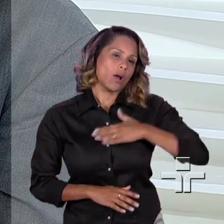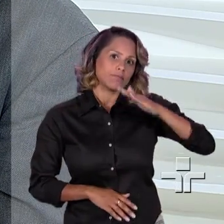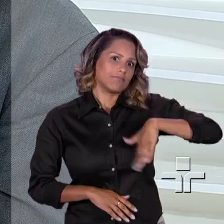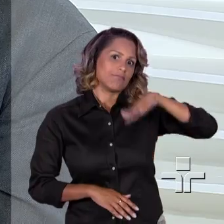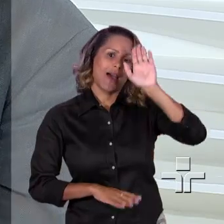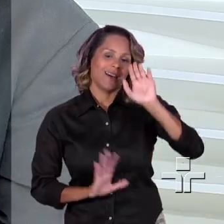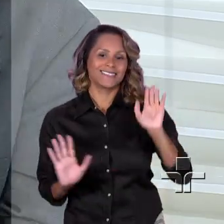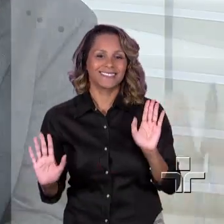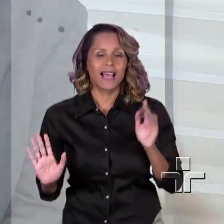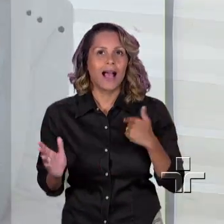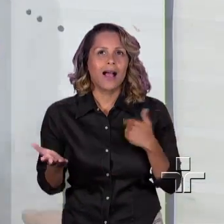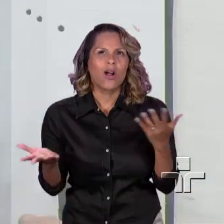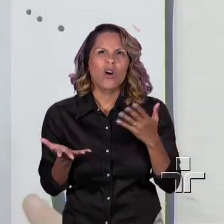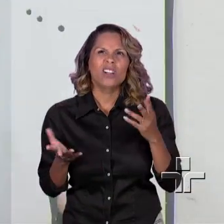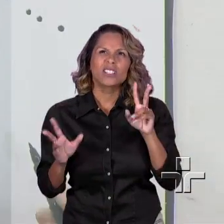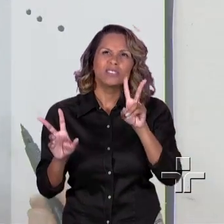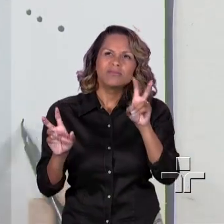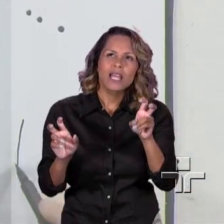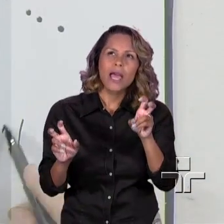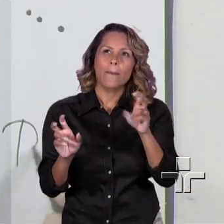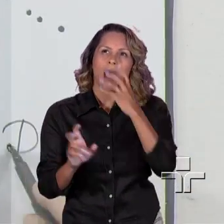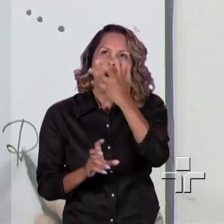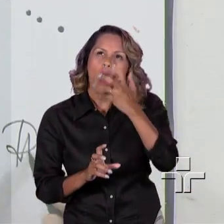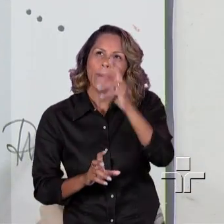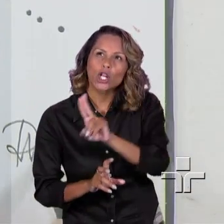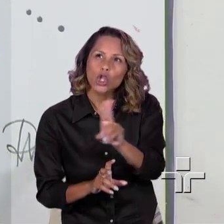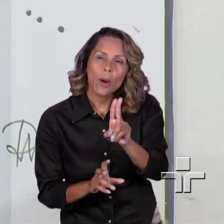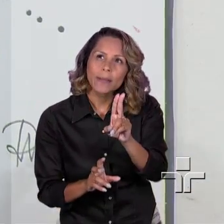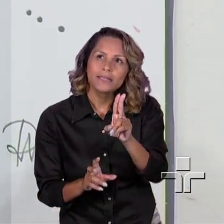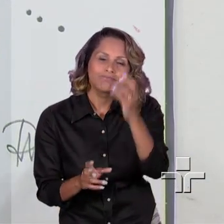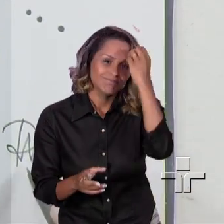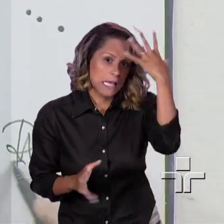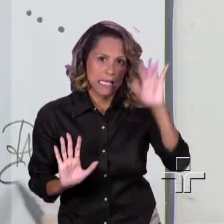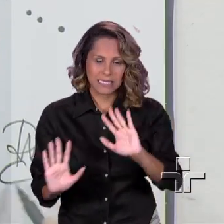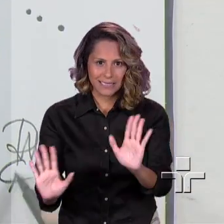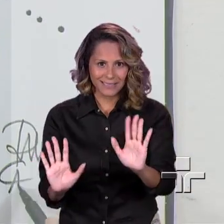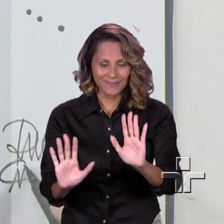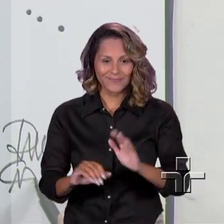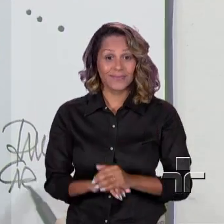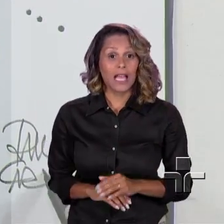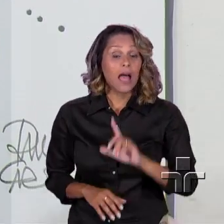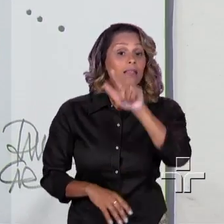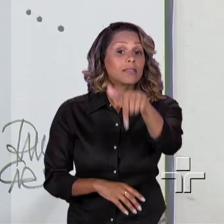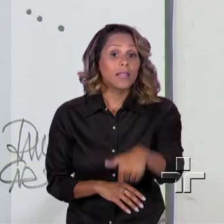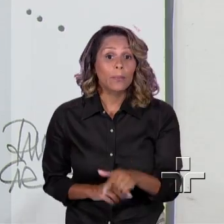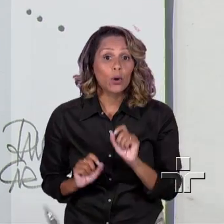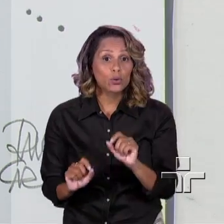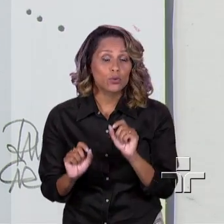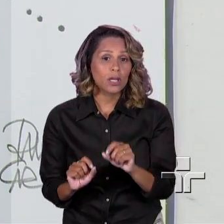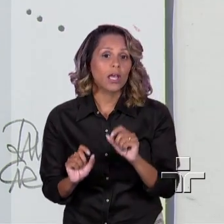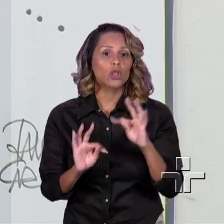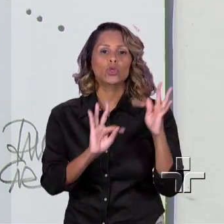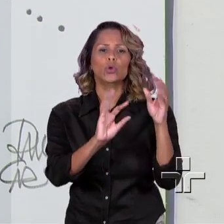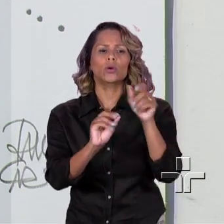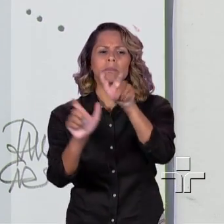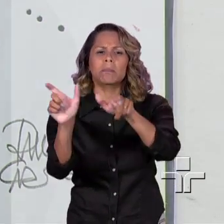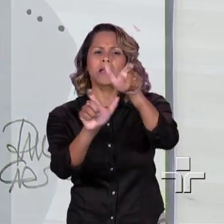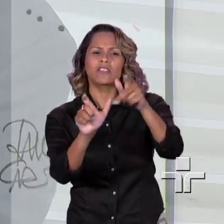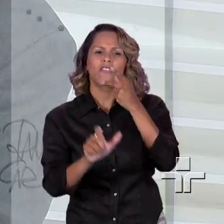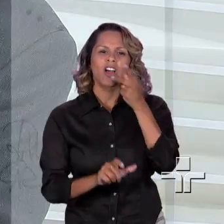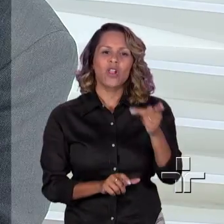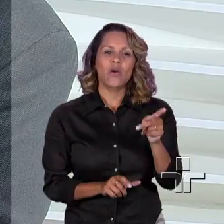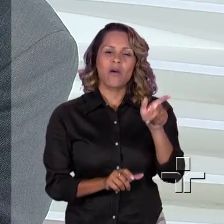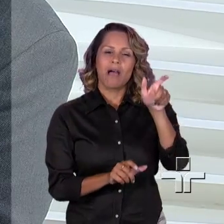lembrando nesse momento o nome. Eu estou nervoso, então não vou lembrar. Agora, depois, todo mundo começou alguém inventou essa questão de nosso